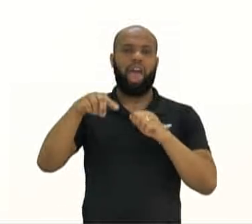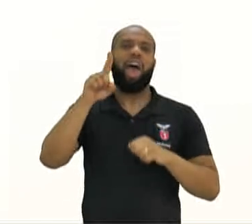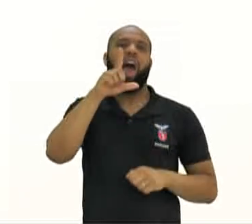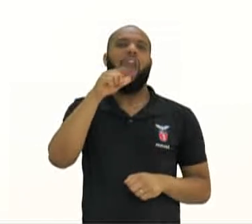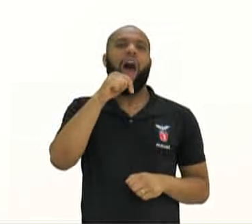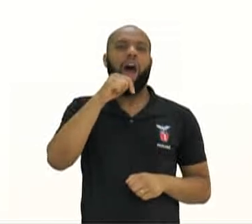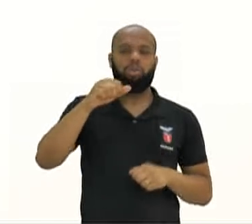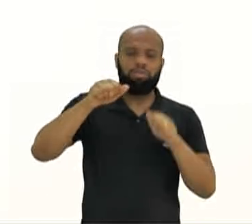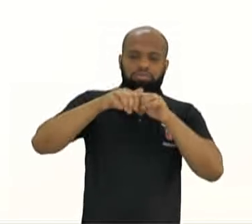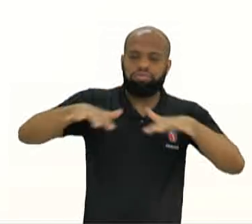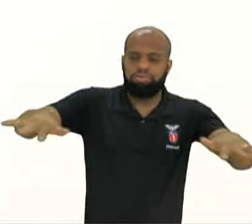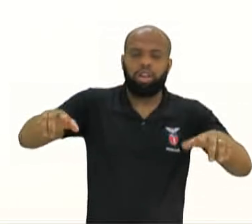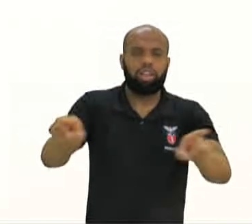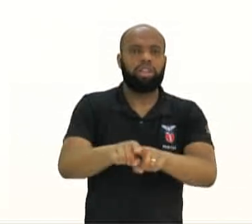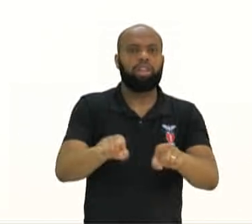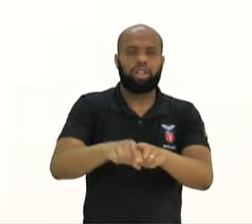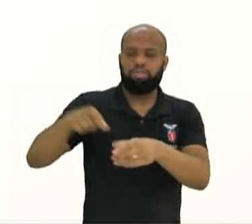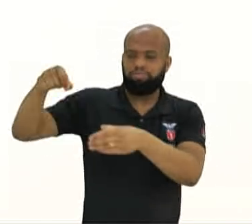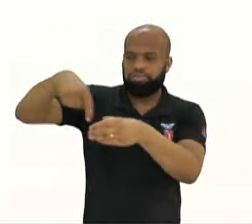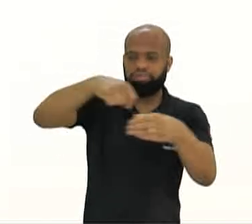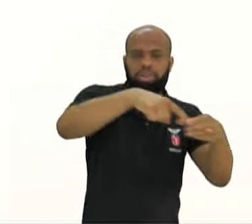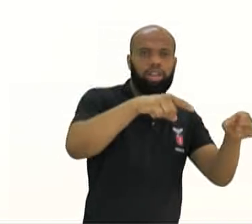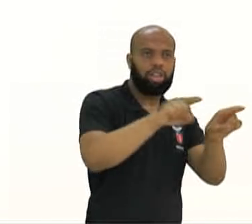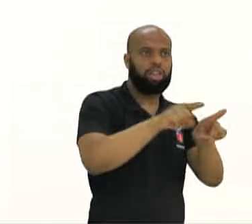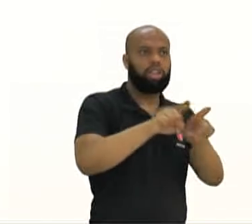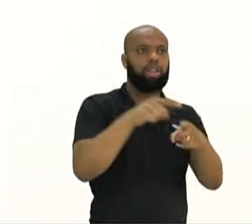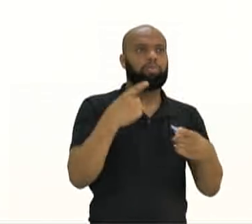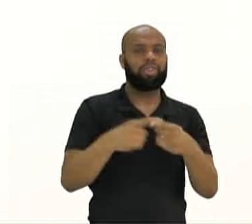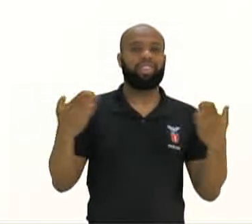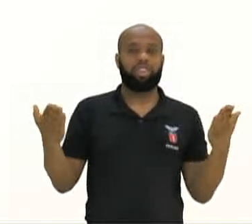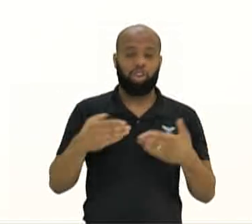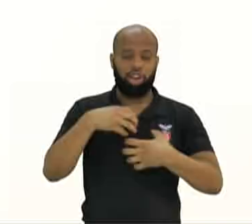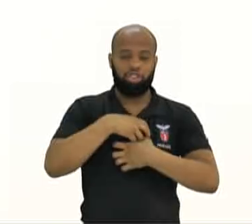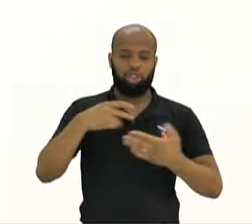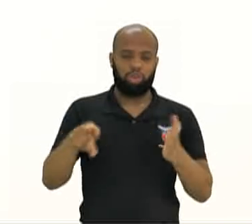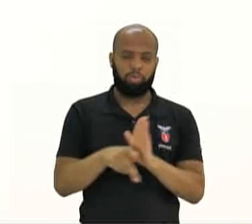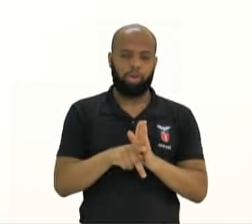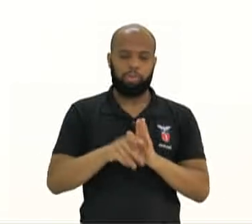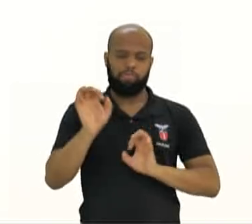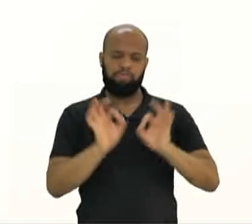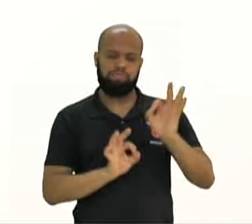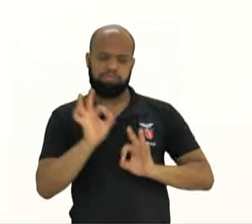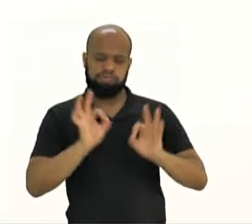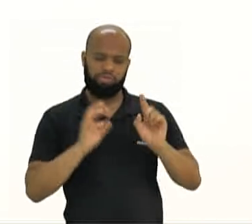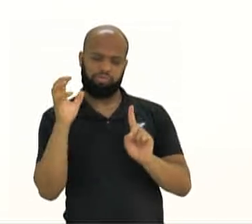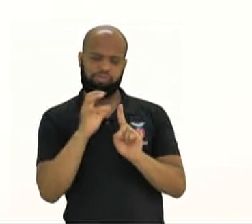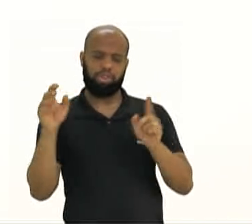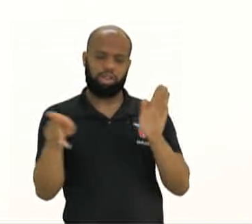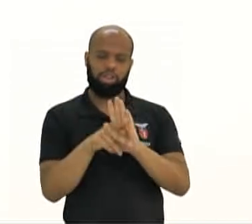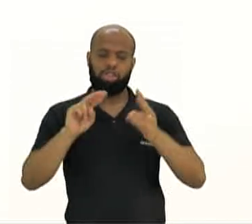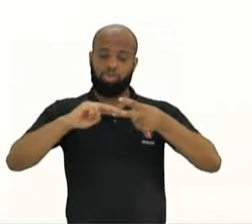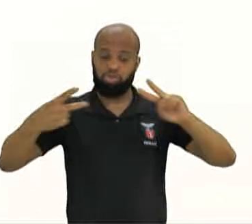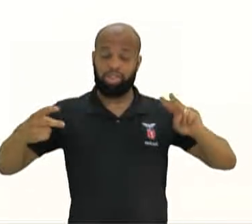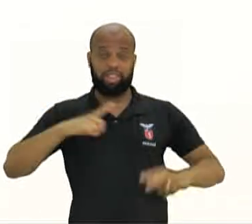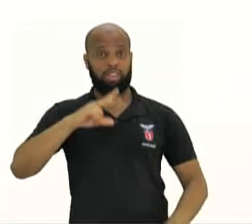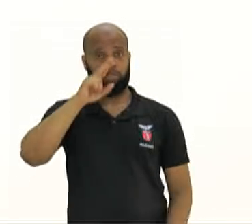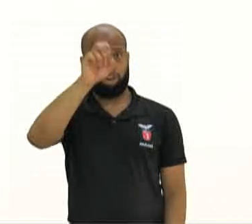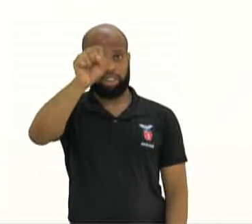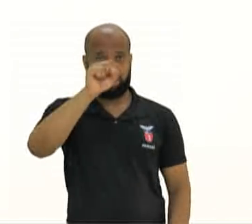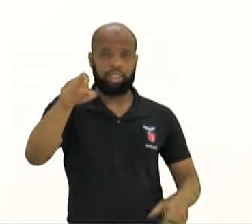e plantas. Hoje a gente sabe que a manipulação genética, ela existe, né? Veio com força total já há alguns anos